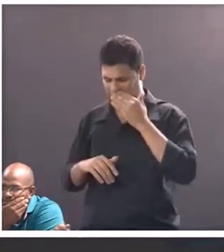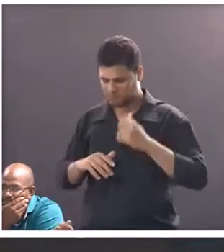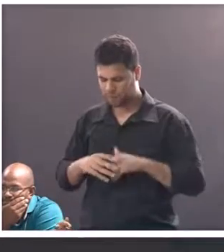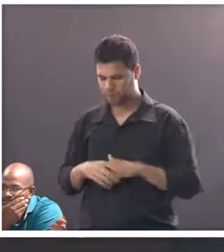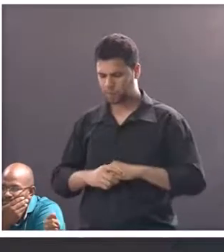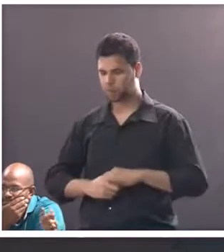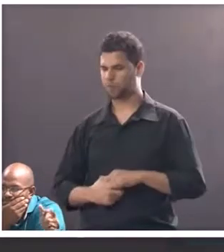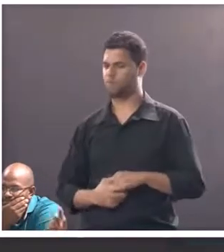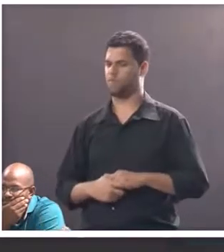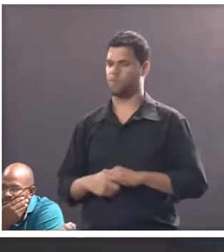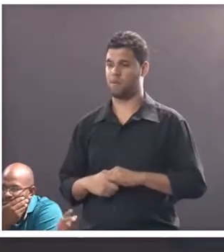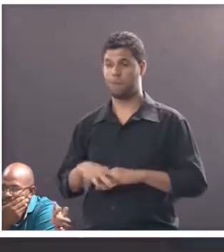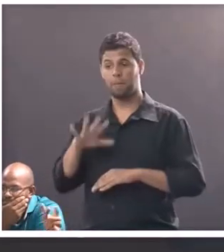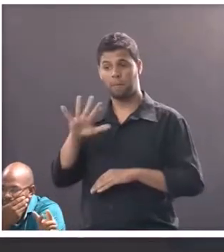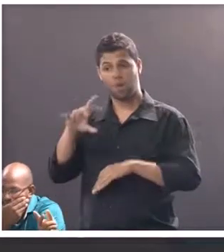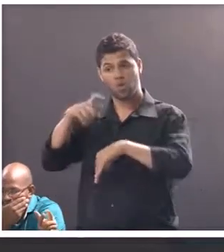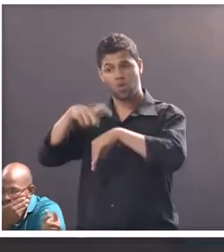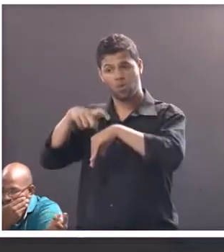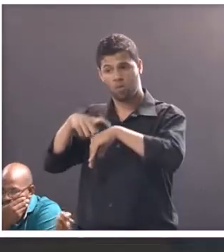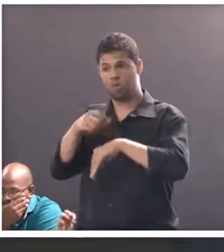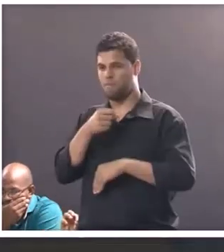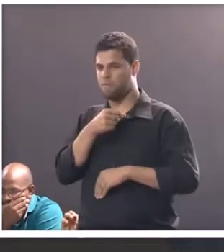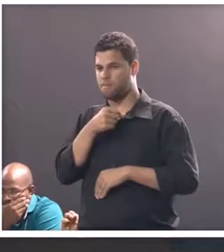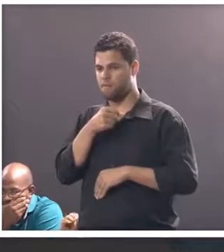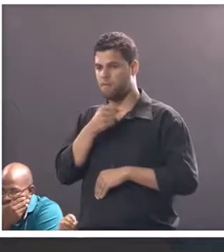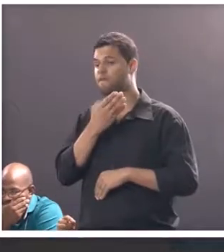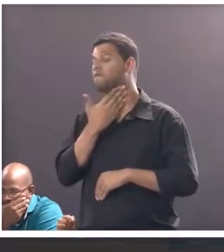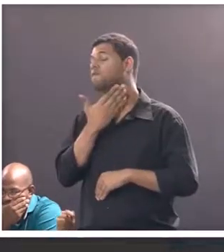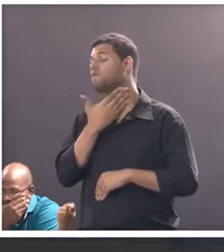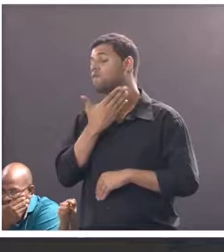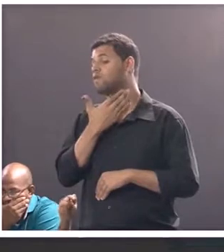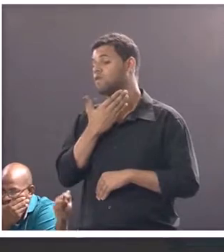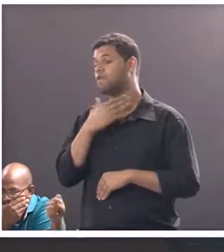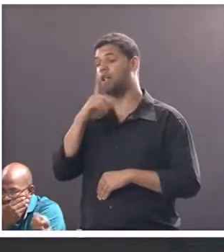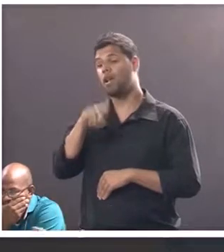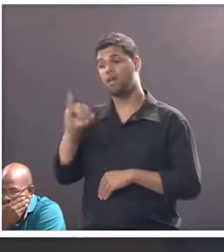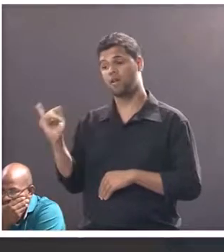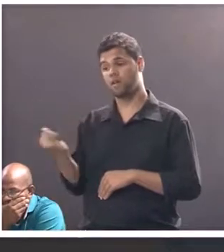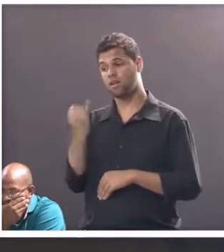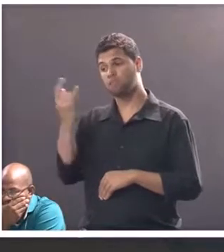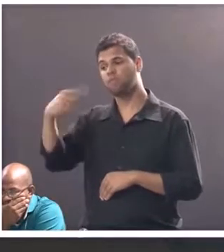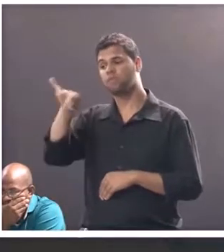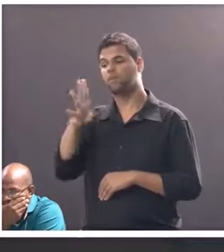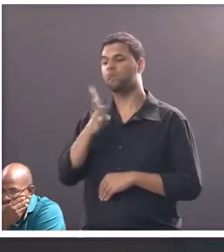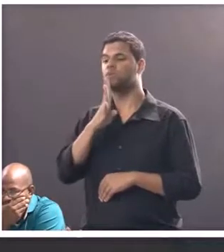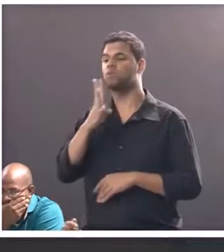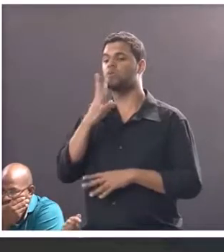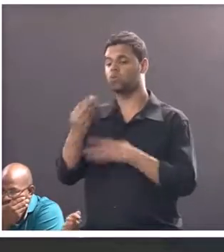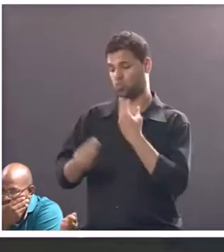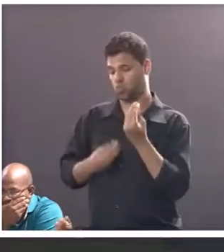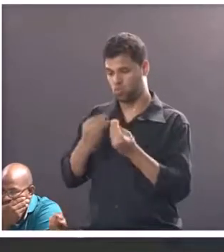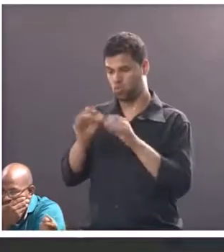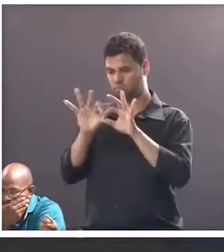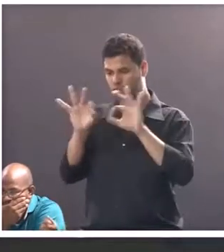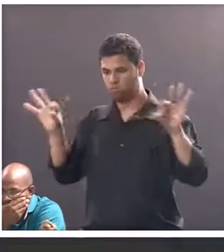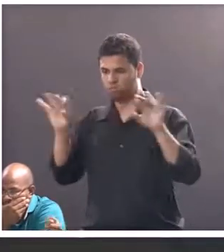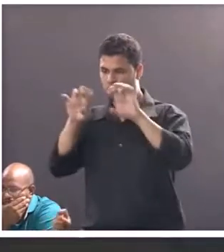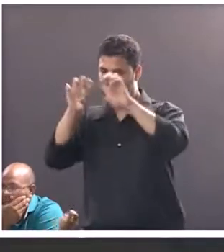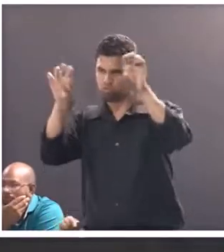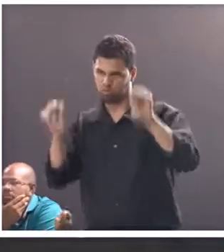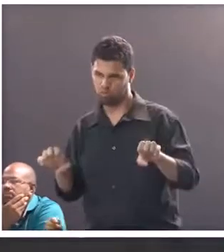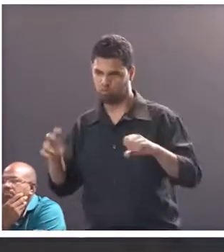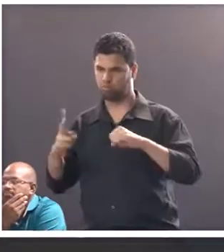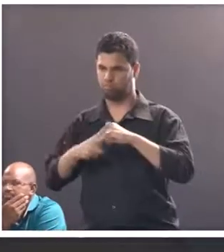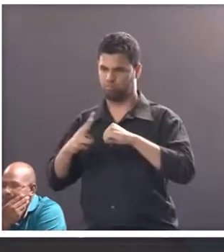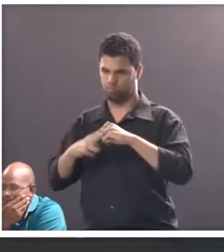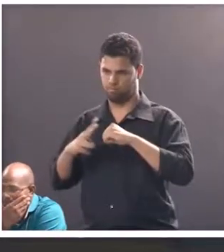Tá? E na hora da versão voz, é importante se ter esse conhecimento. Eu já fiz algumas análises, a